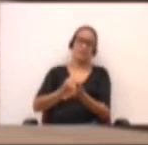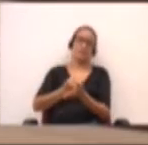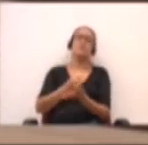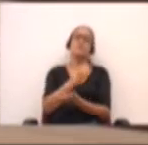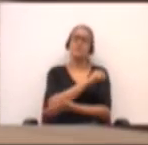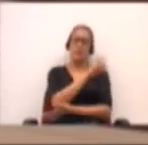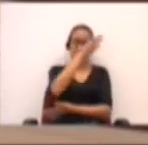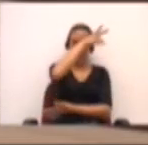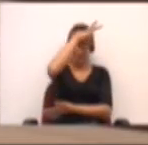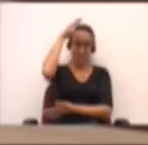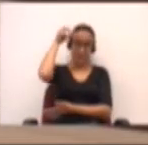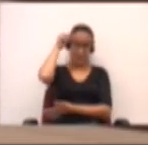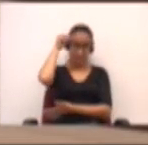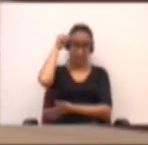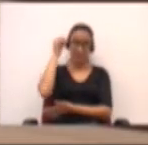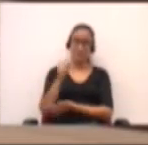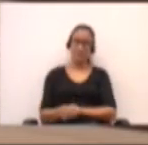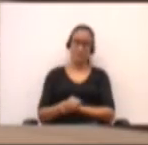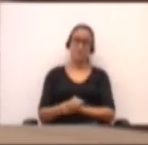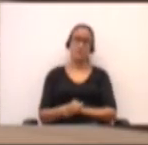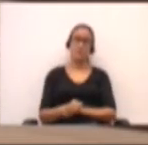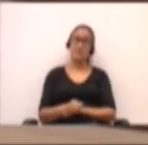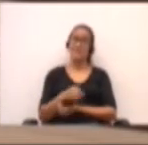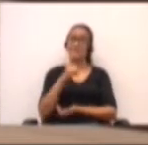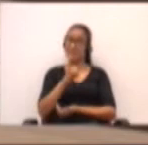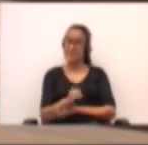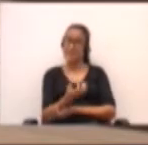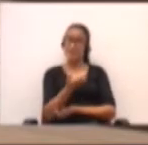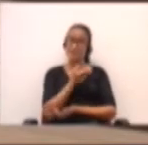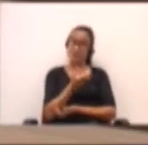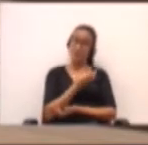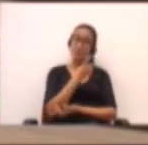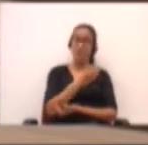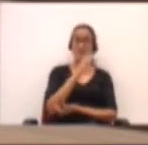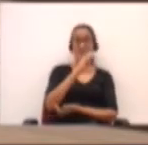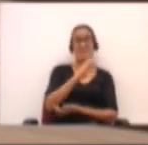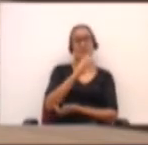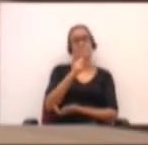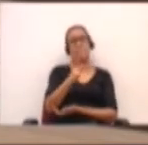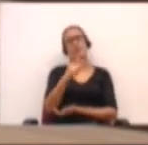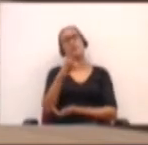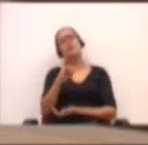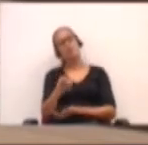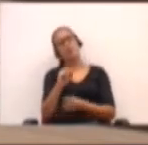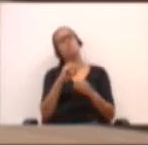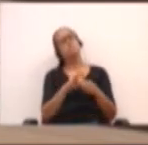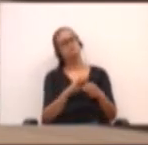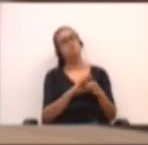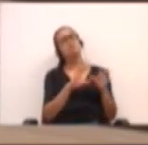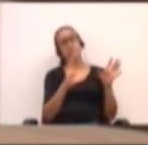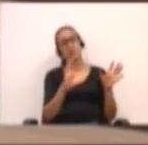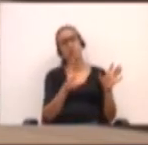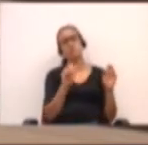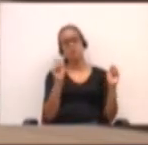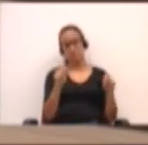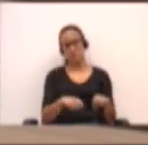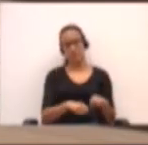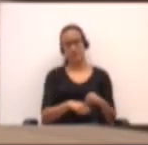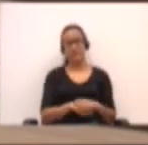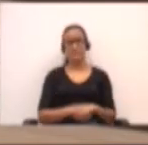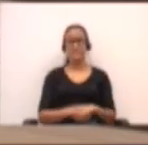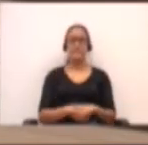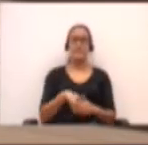seria outro, seria uma CPI. Caso Vossa Excelência queira entrar com o pedido de uma CPI, colha 7 assinaturas e